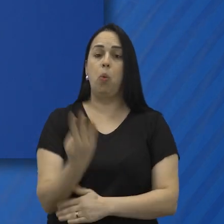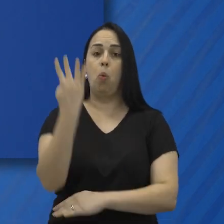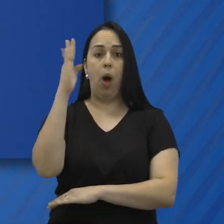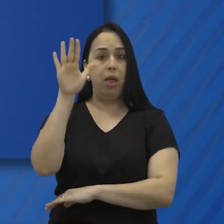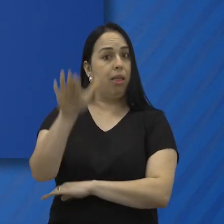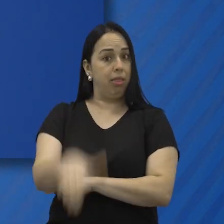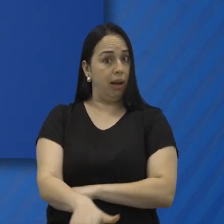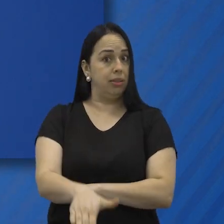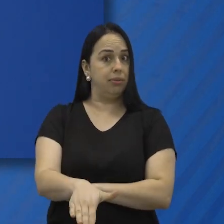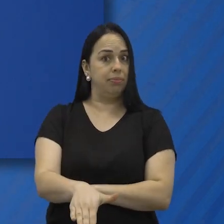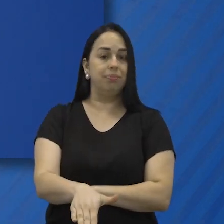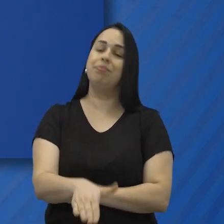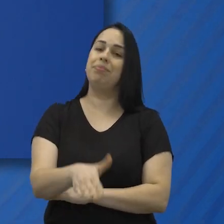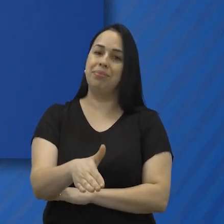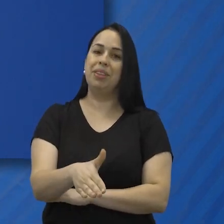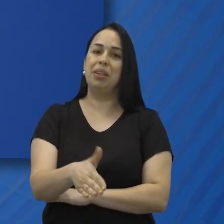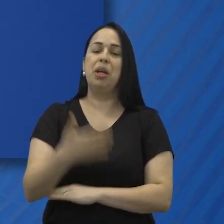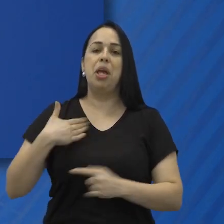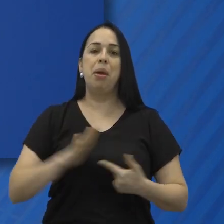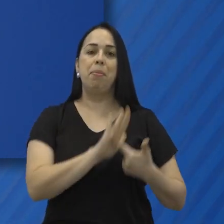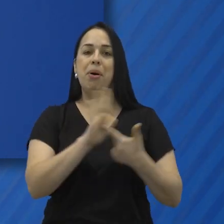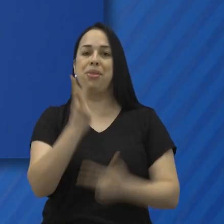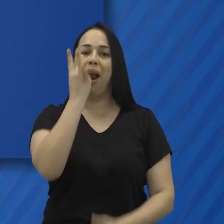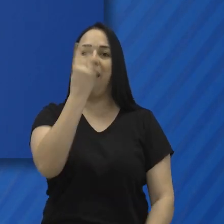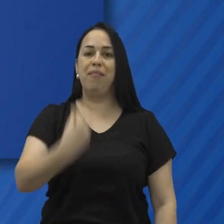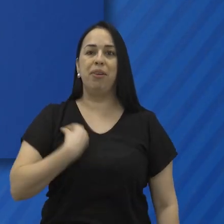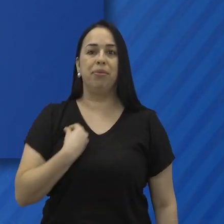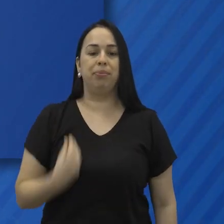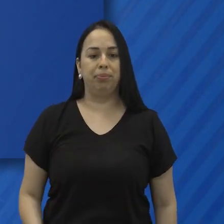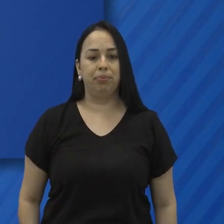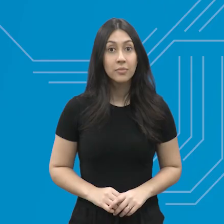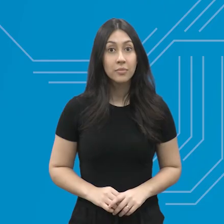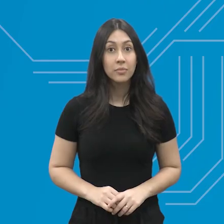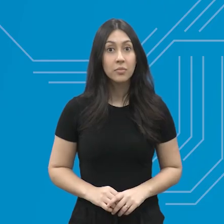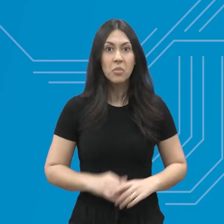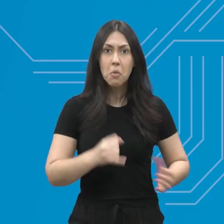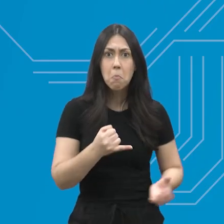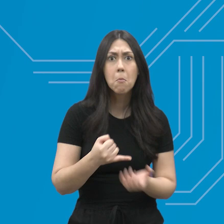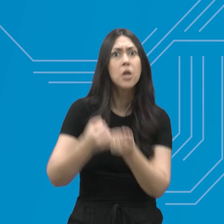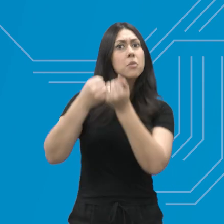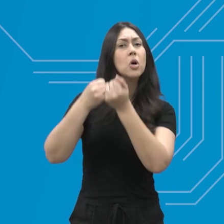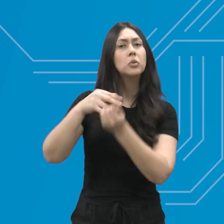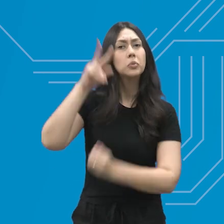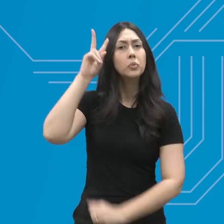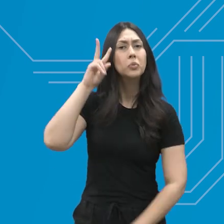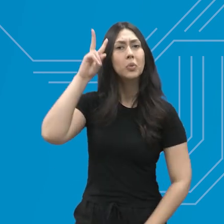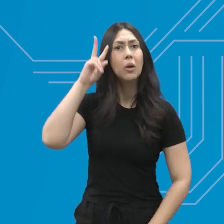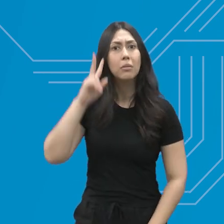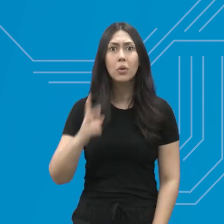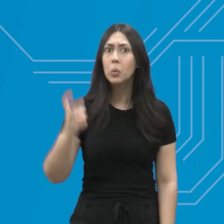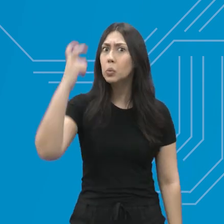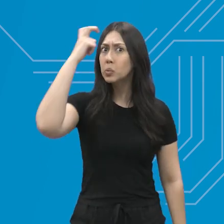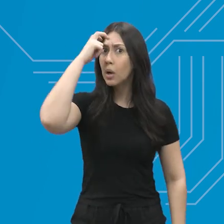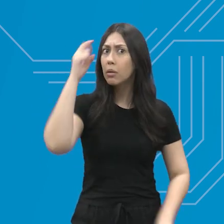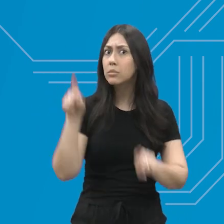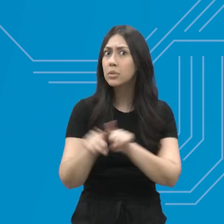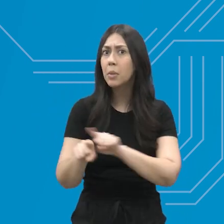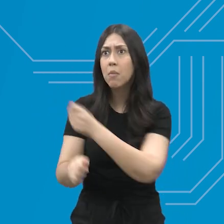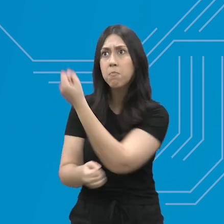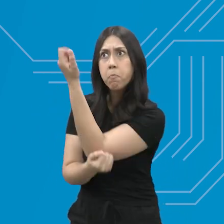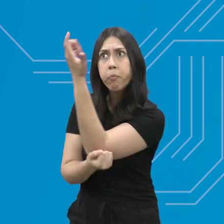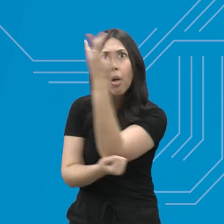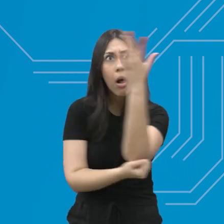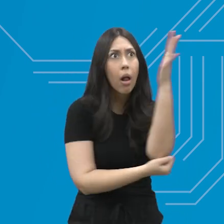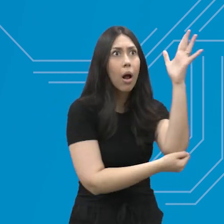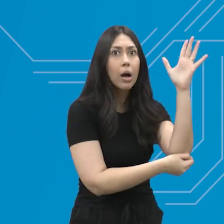quintas, a partir das 4 horas da tarde, com transmissão ao vivo. Patrimônios históricos, culturais,